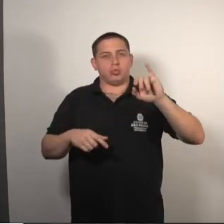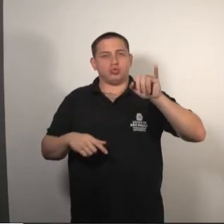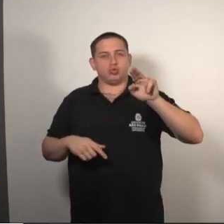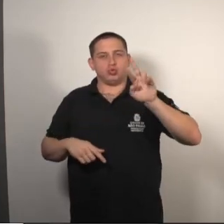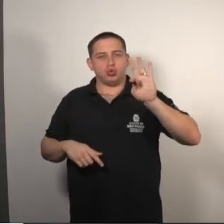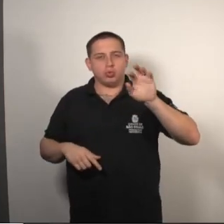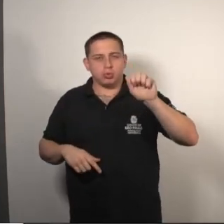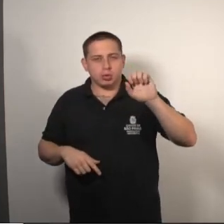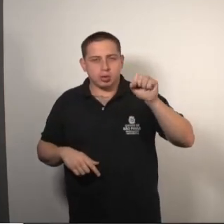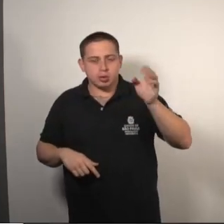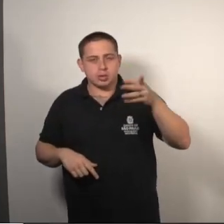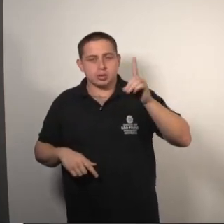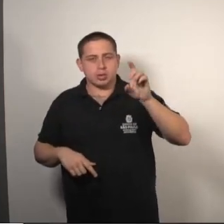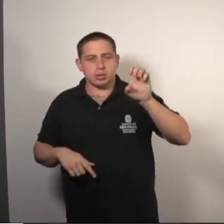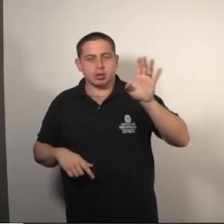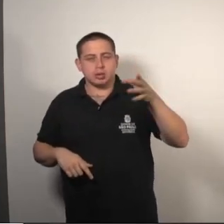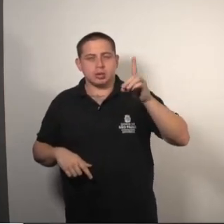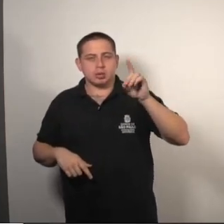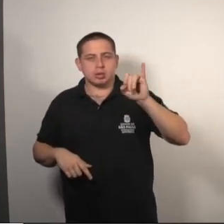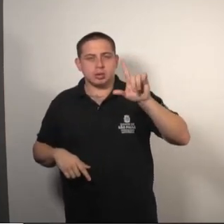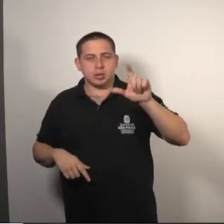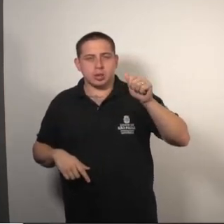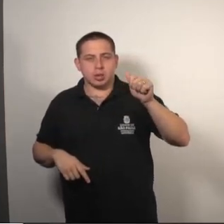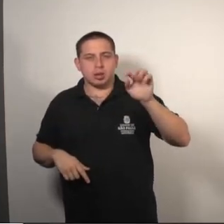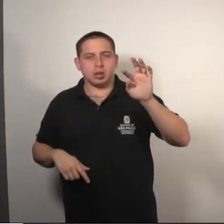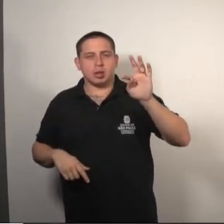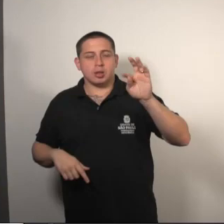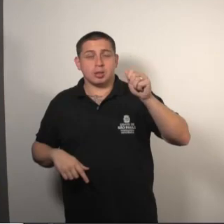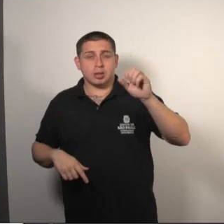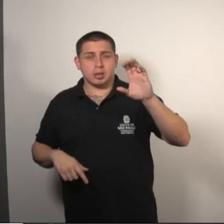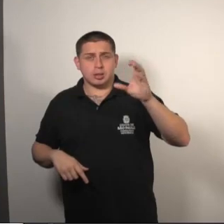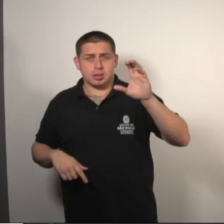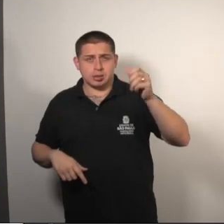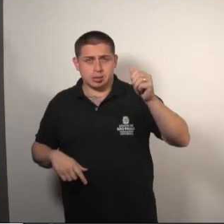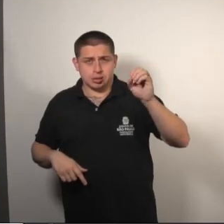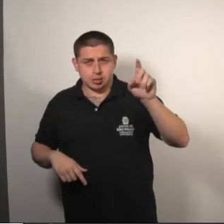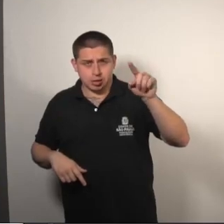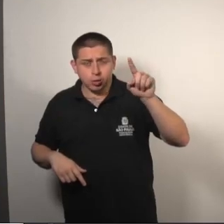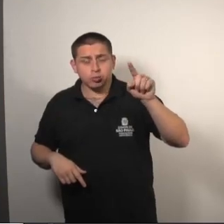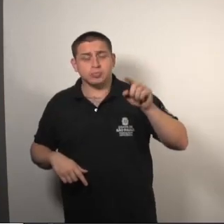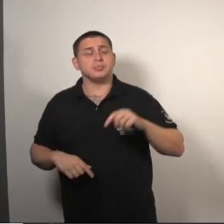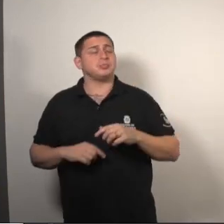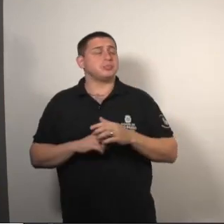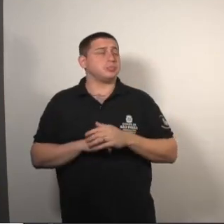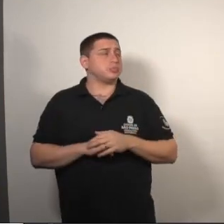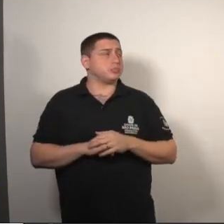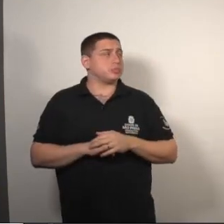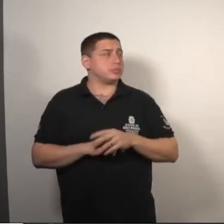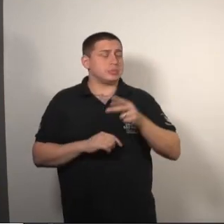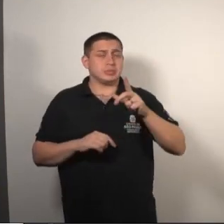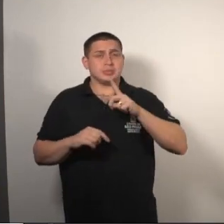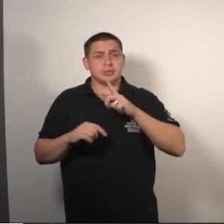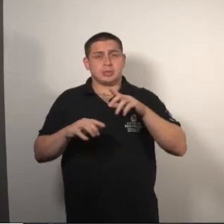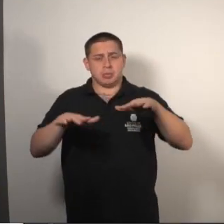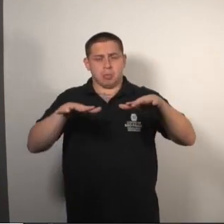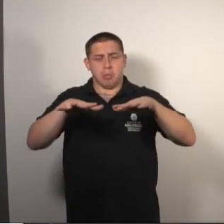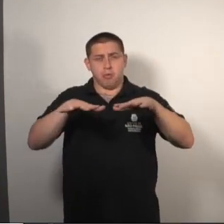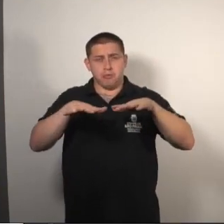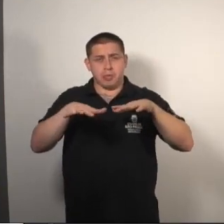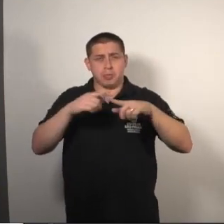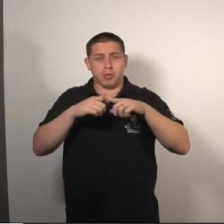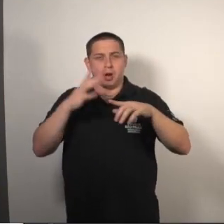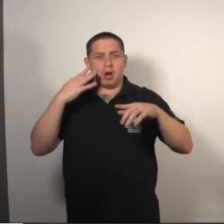dilatação. Então, sempre um aparelho de apoio vai estar na região de uma junta de dilatação. Porque, quando a